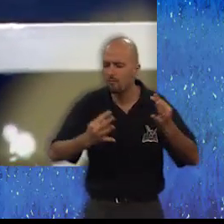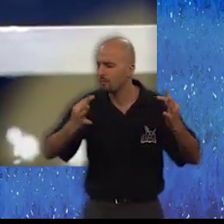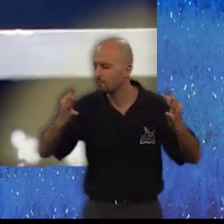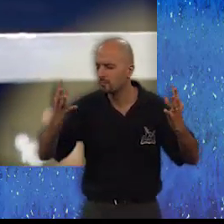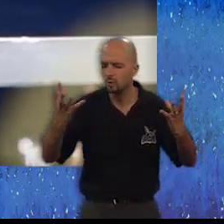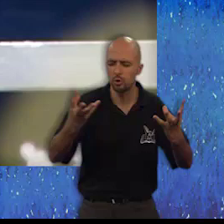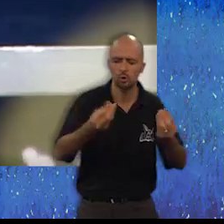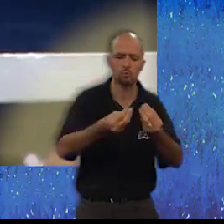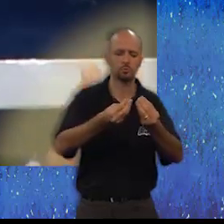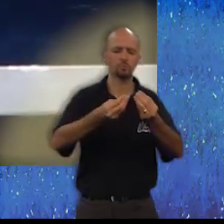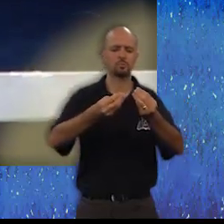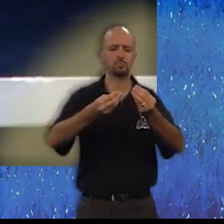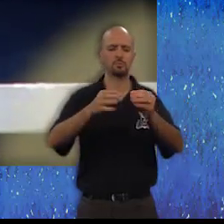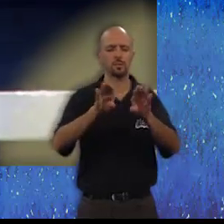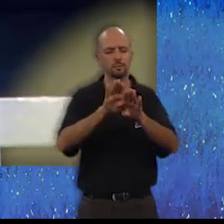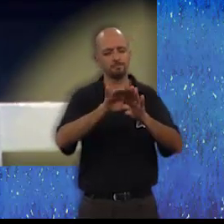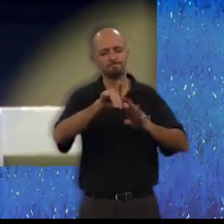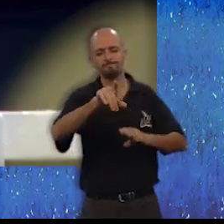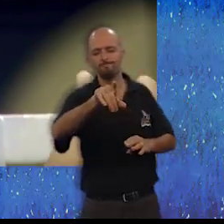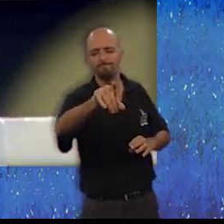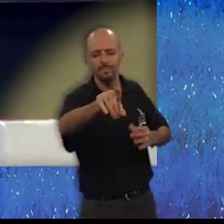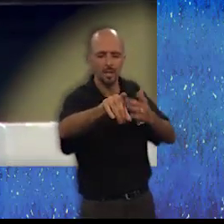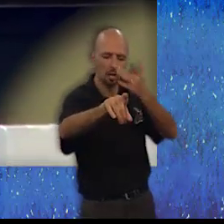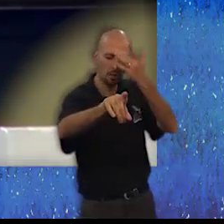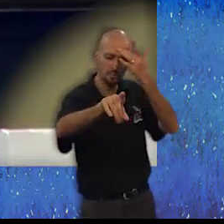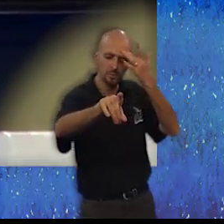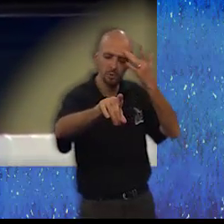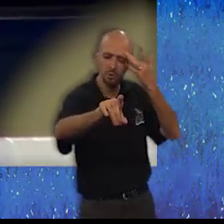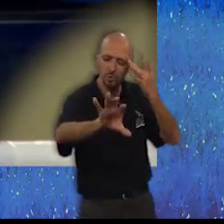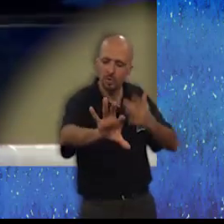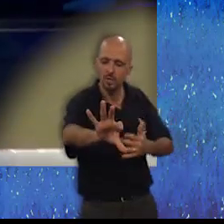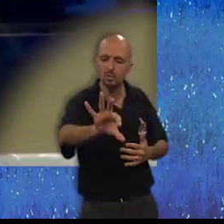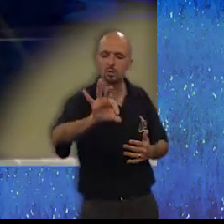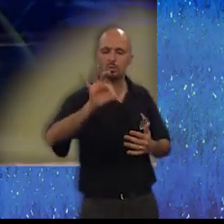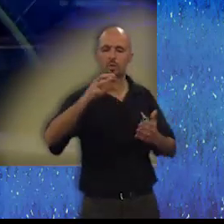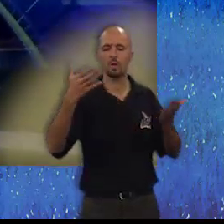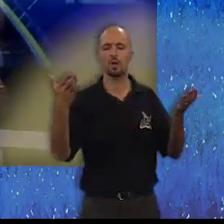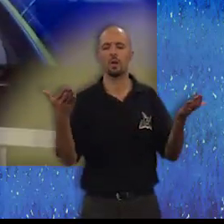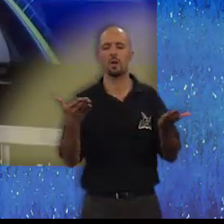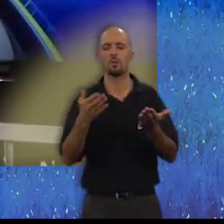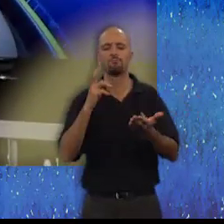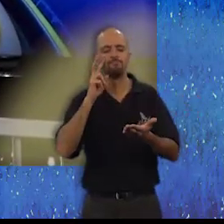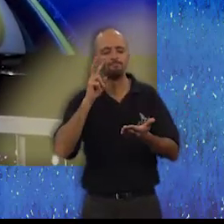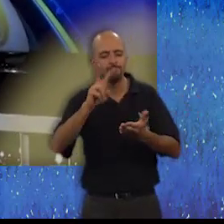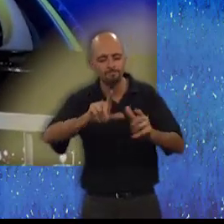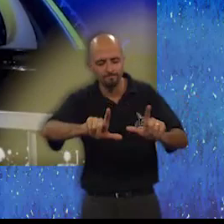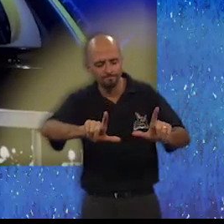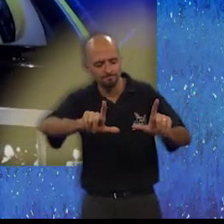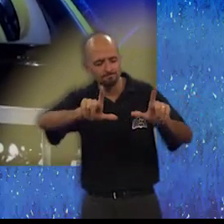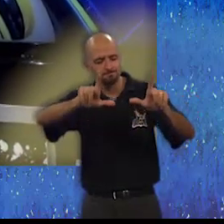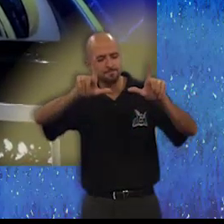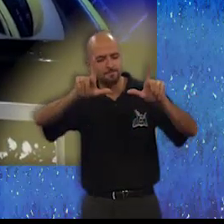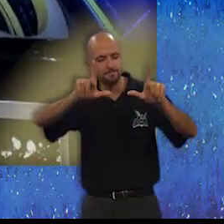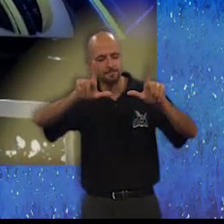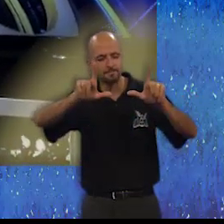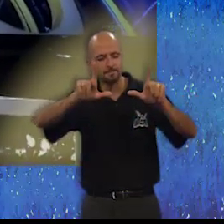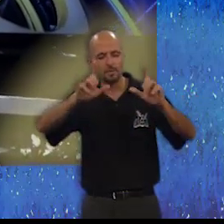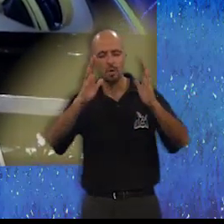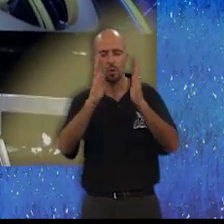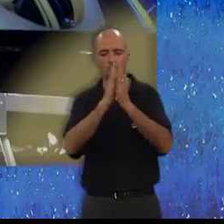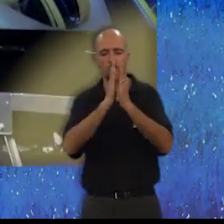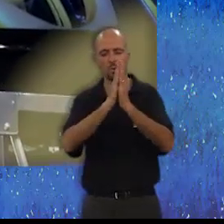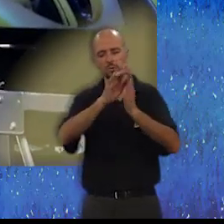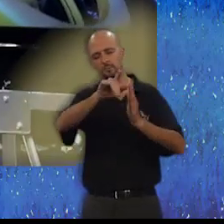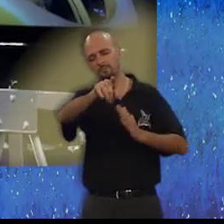todos, especialmente a essa pessoa que acaba de tomar uma decisão assistindo esse programa. Senhor Deus,